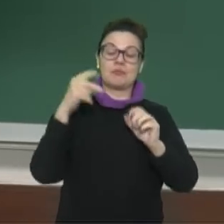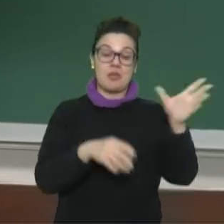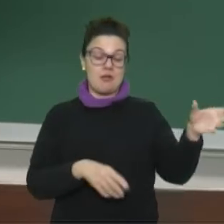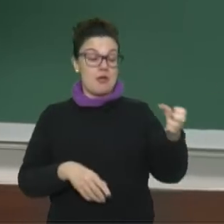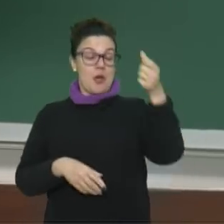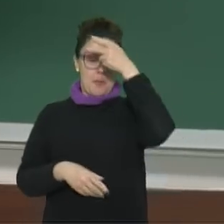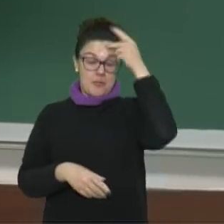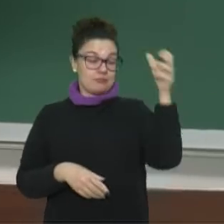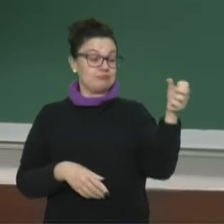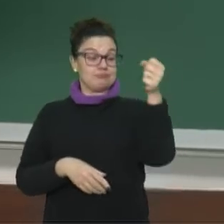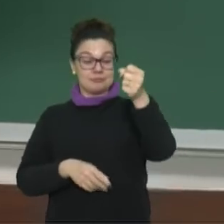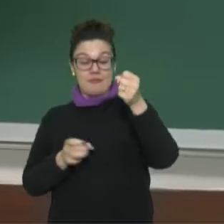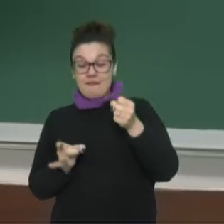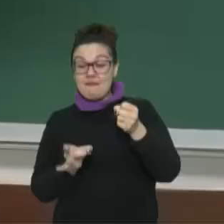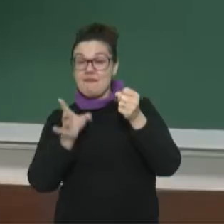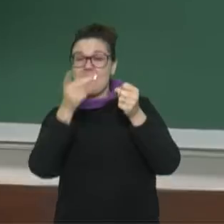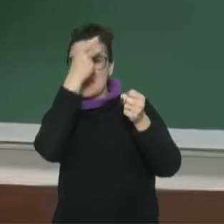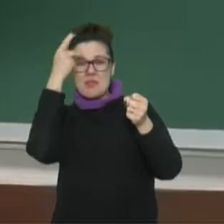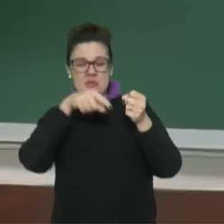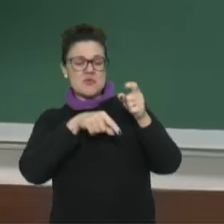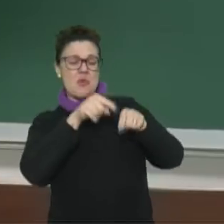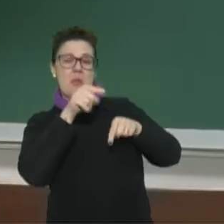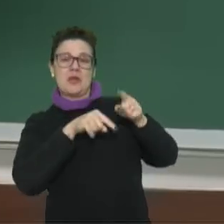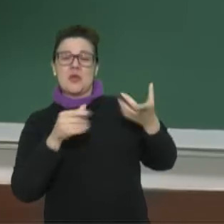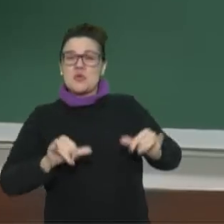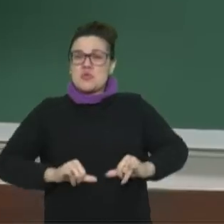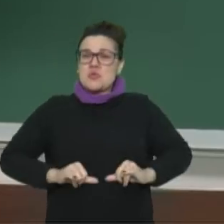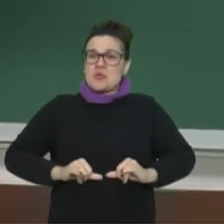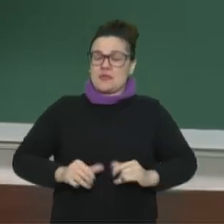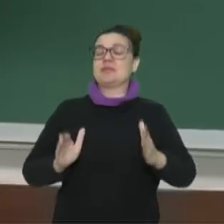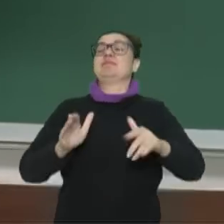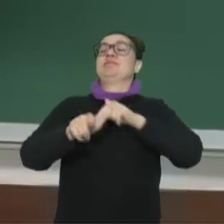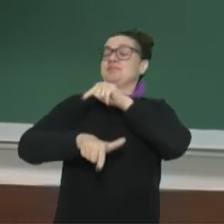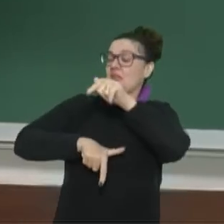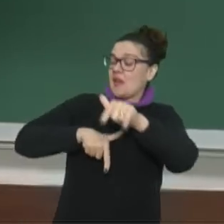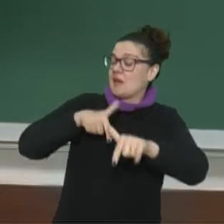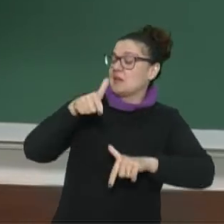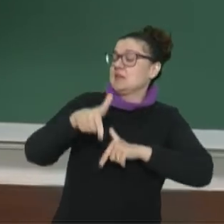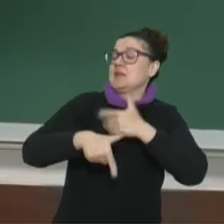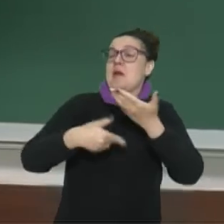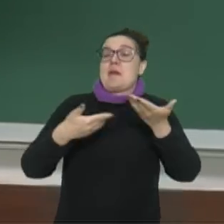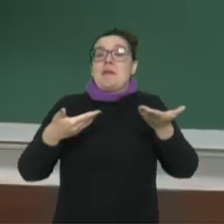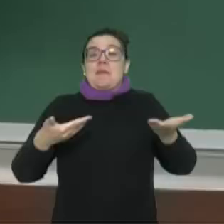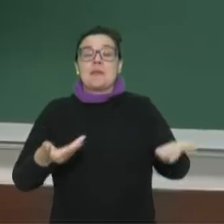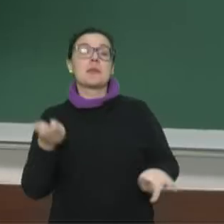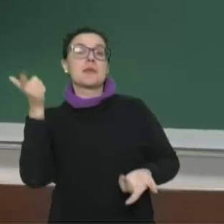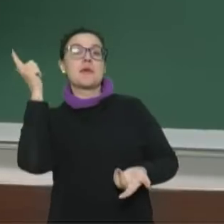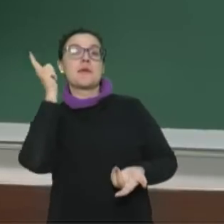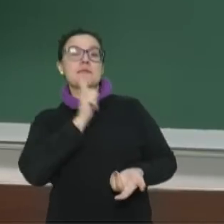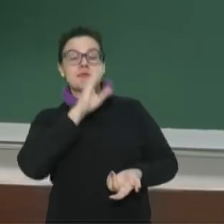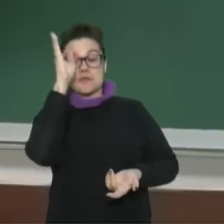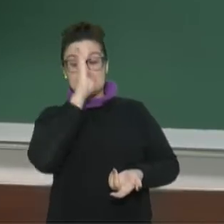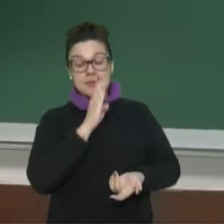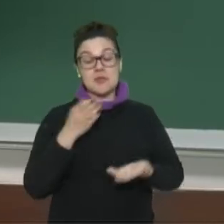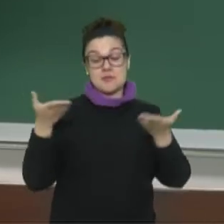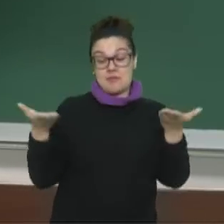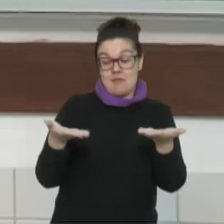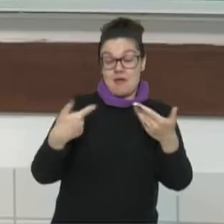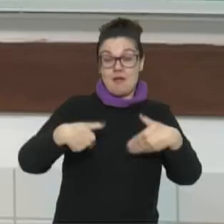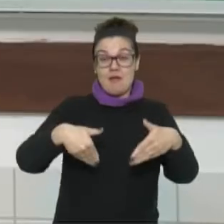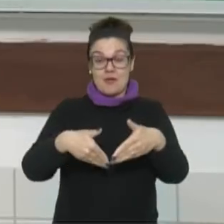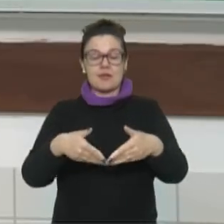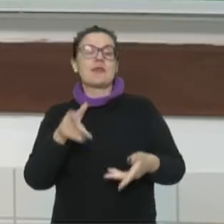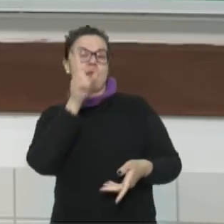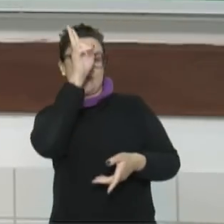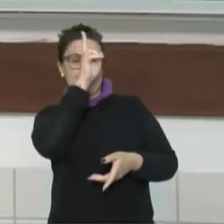que sofreram muito e que fizeram muito trabalho, né? Para ter o nosso país como nós temos hoje. Então, nossa